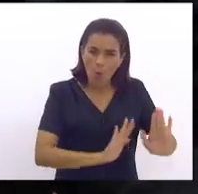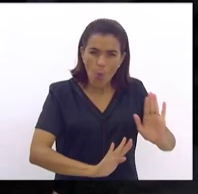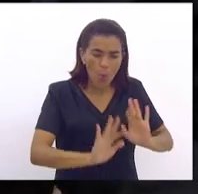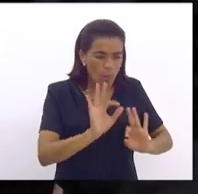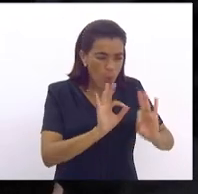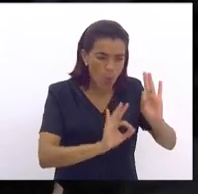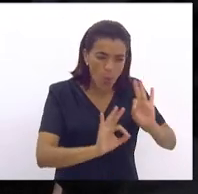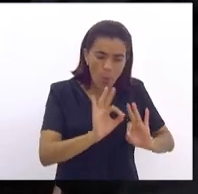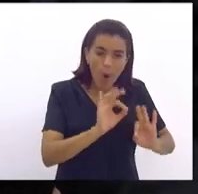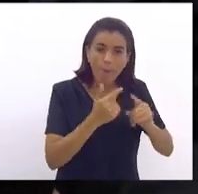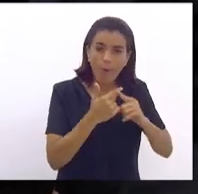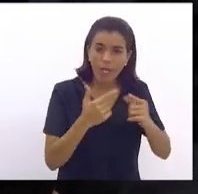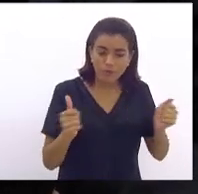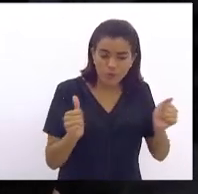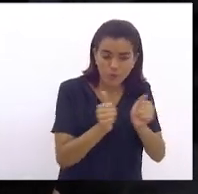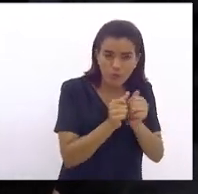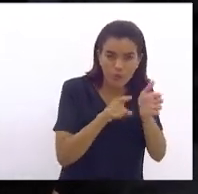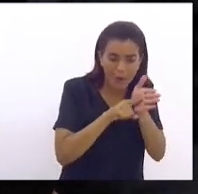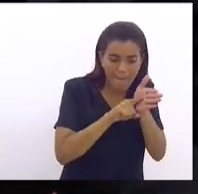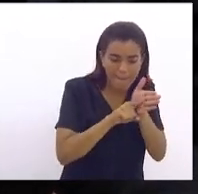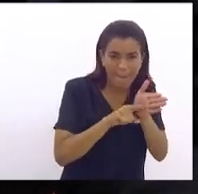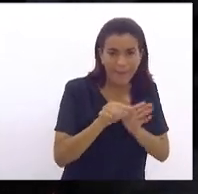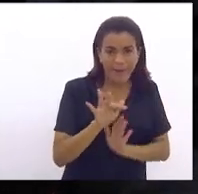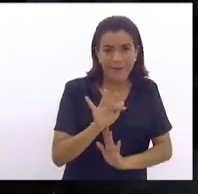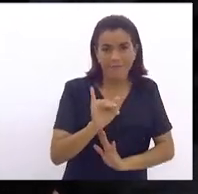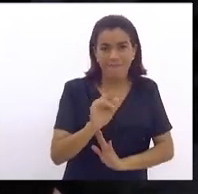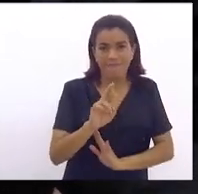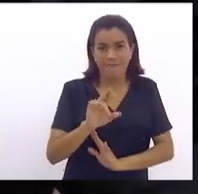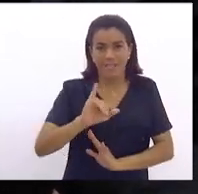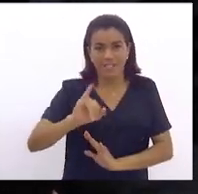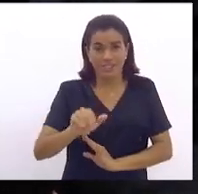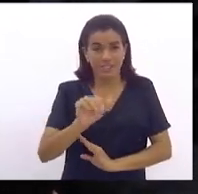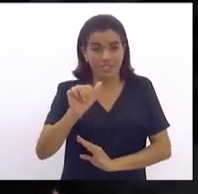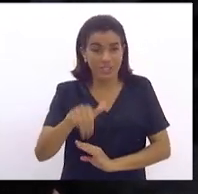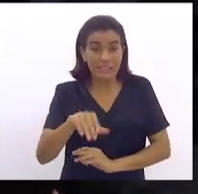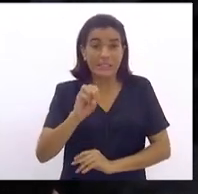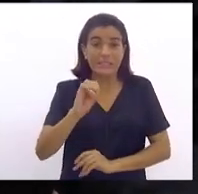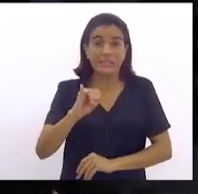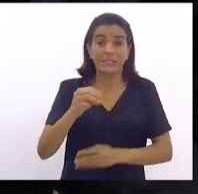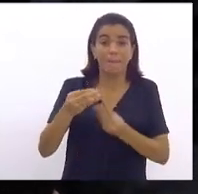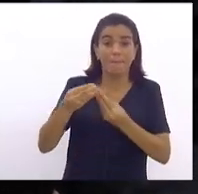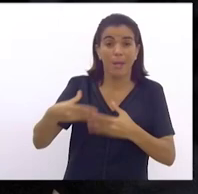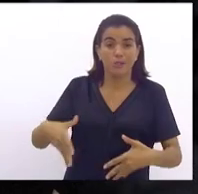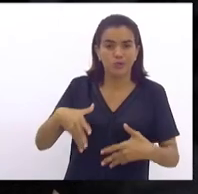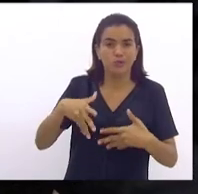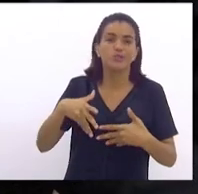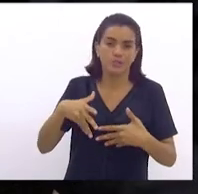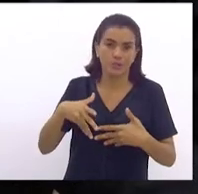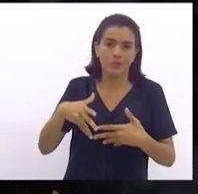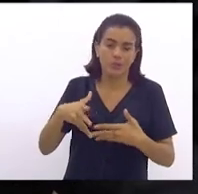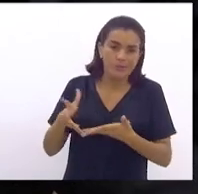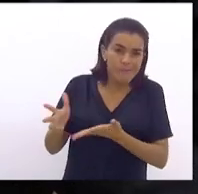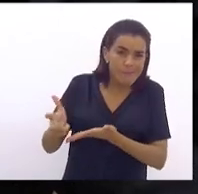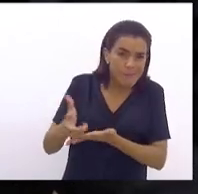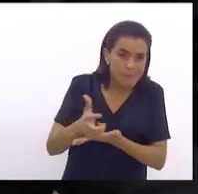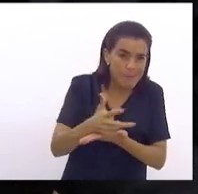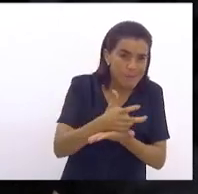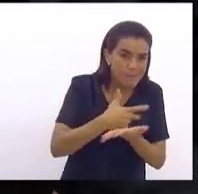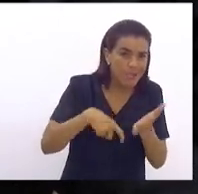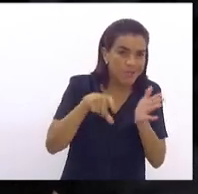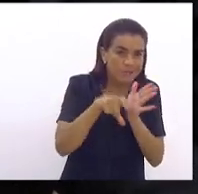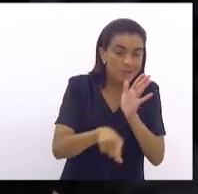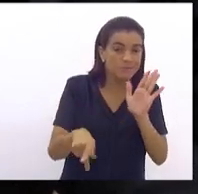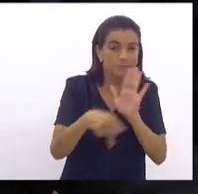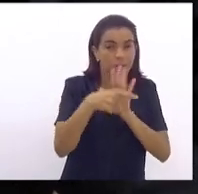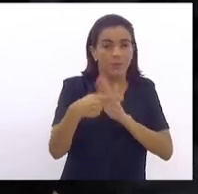uma consulta junto à Firjan se isso traria alguma queda na arrecadação do Estado, não é? Fazendo,